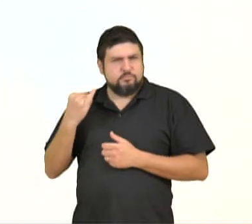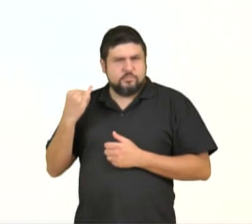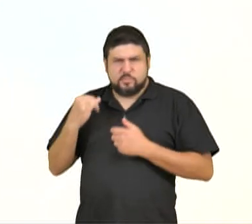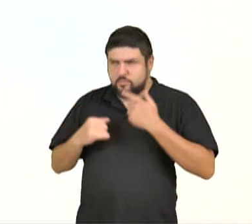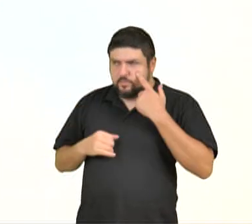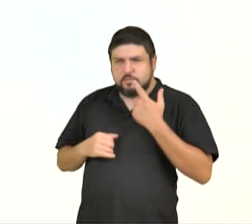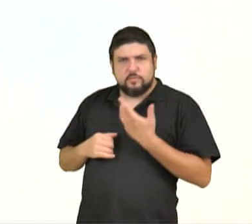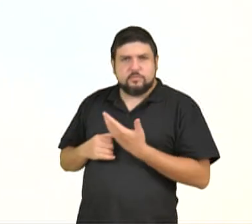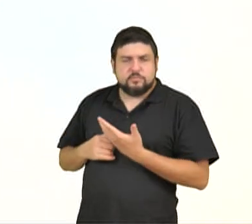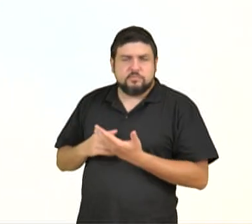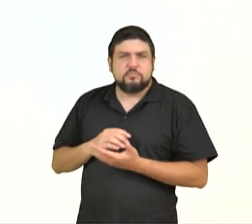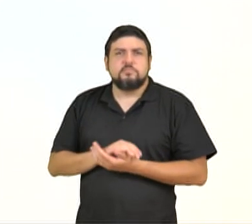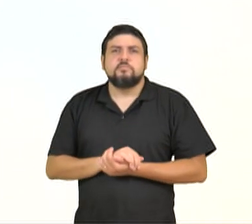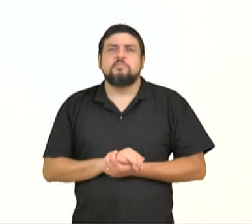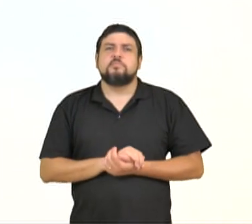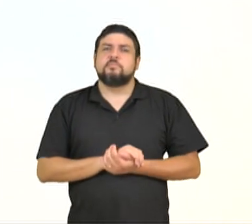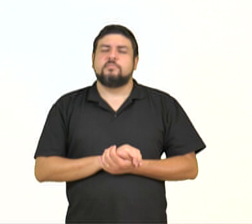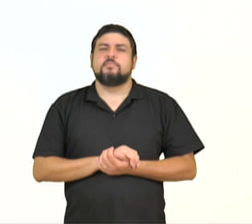nosso organismo?